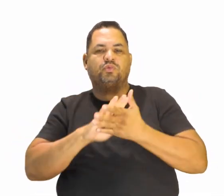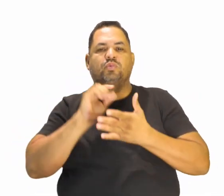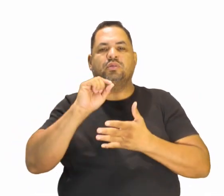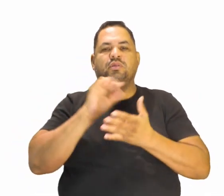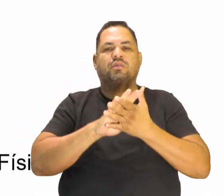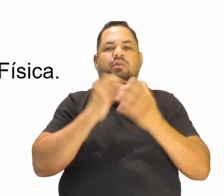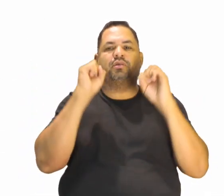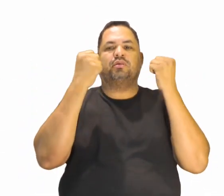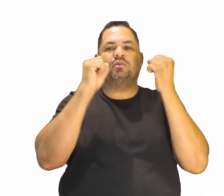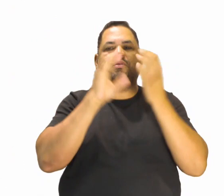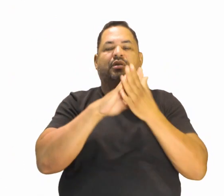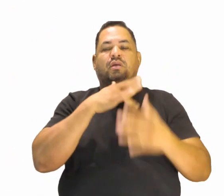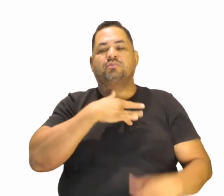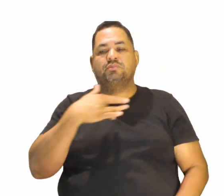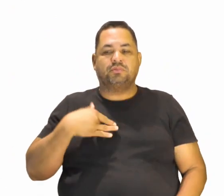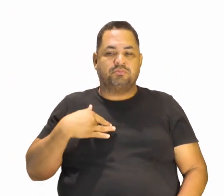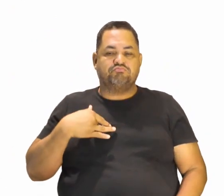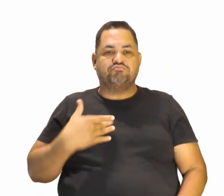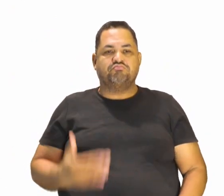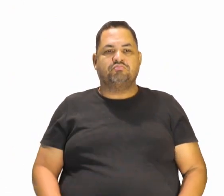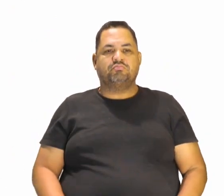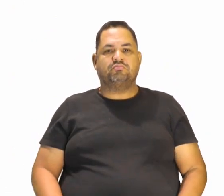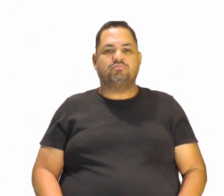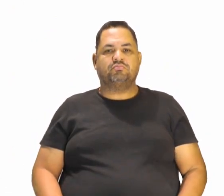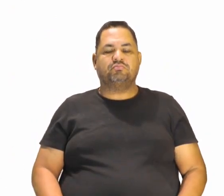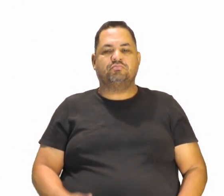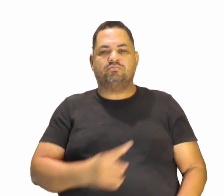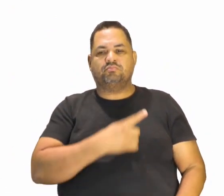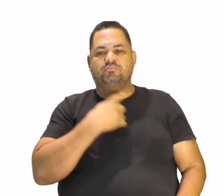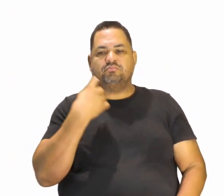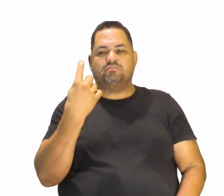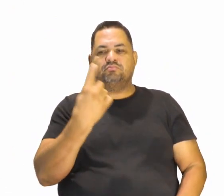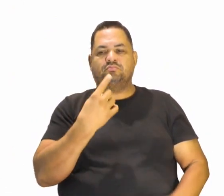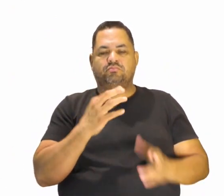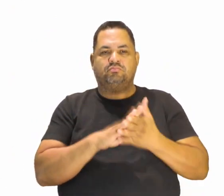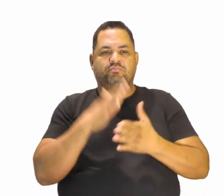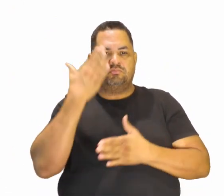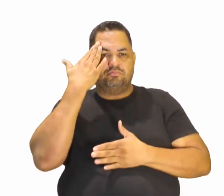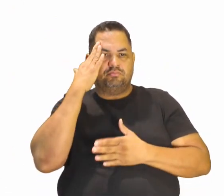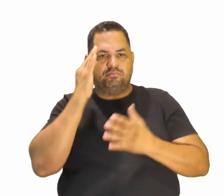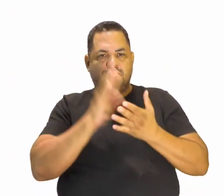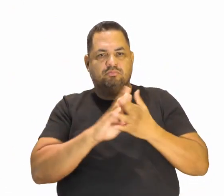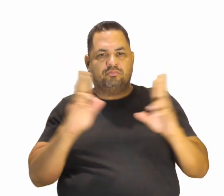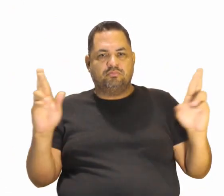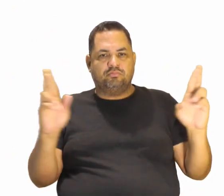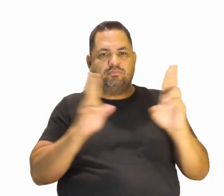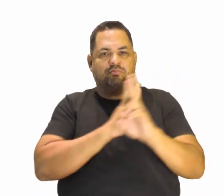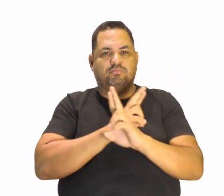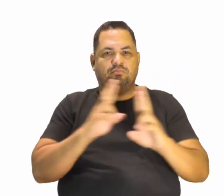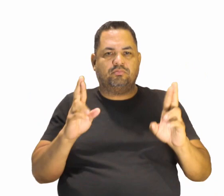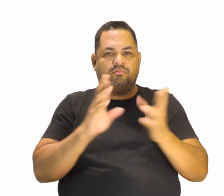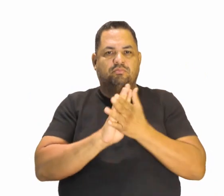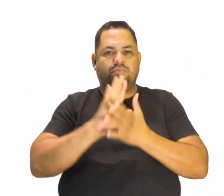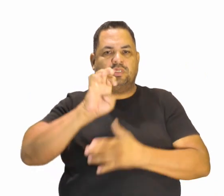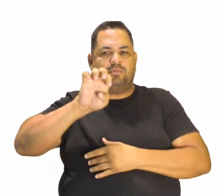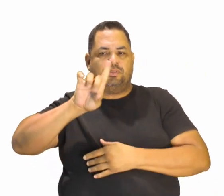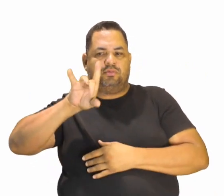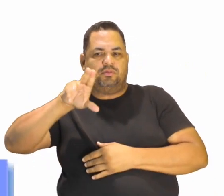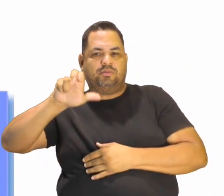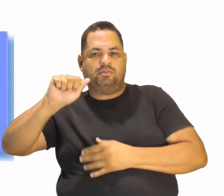física, o que é saúde. Nós entendemos aí as relações entre epidemiologia e atividade